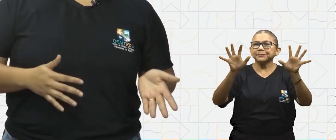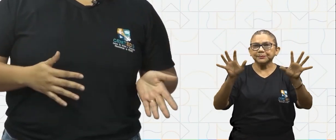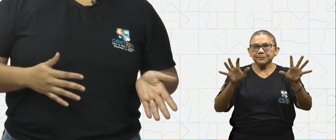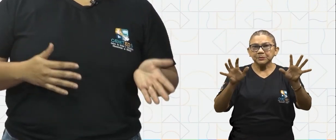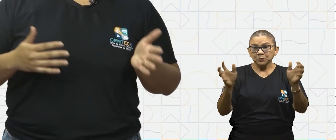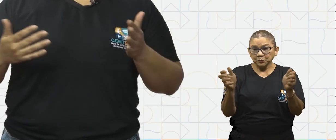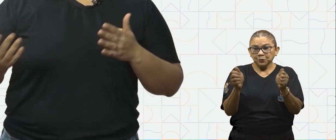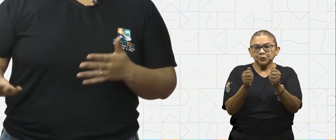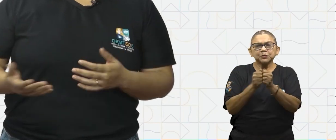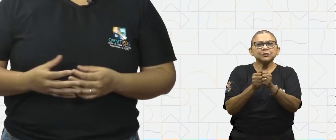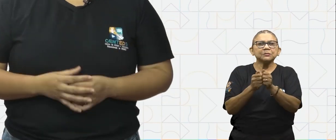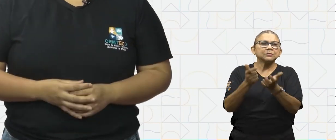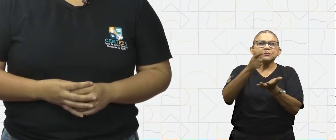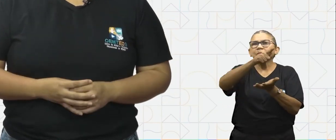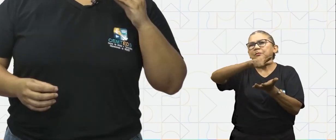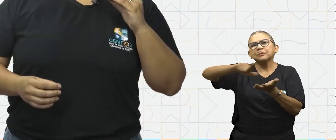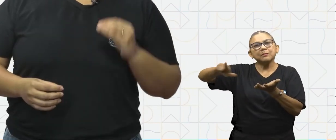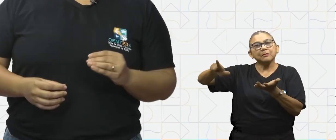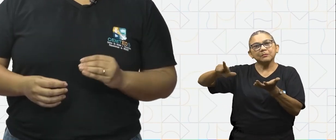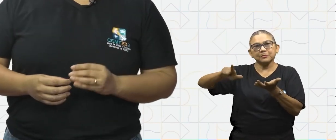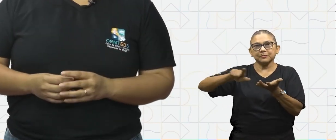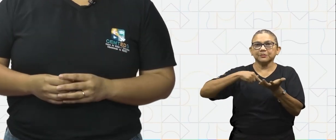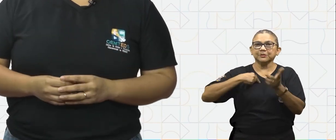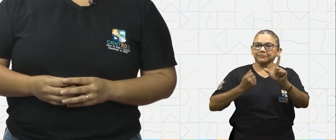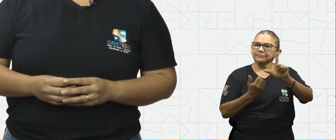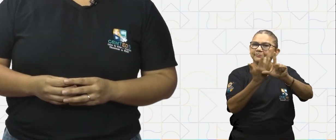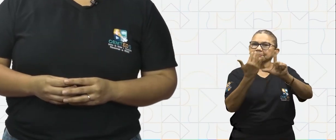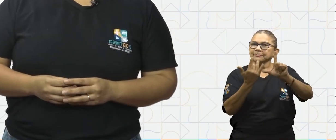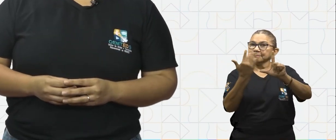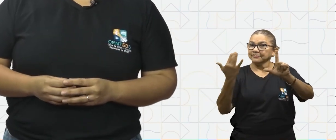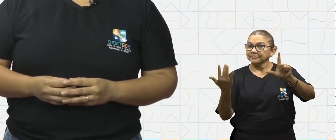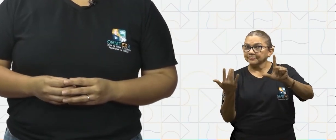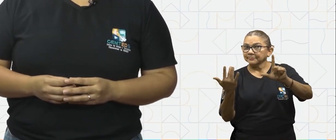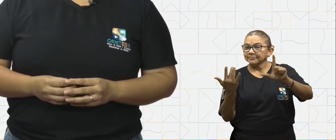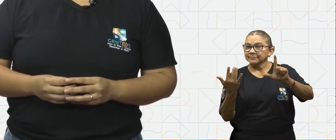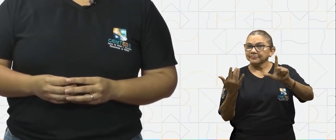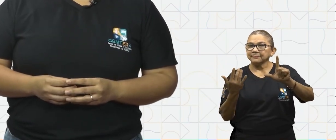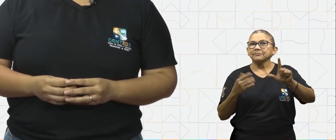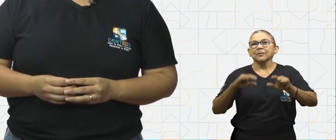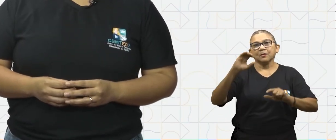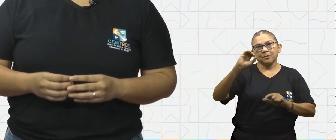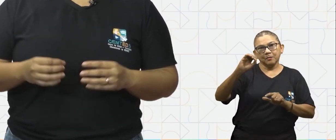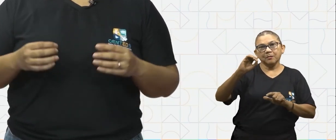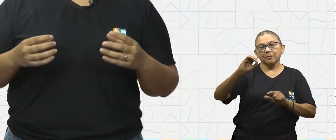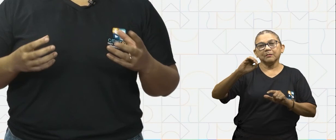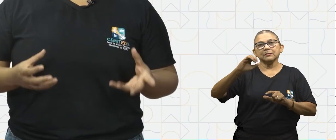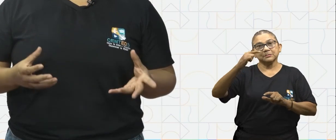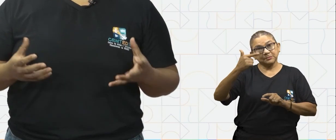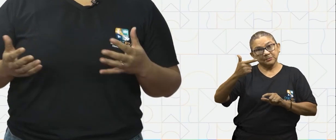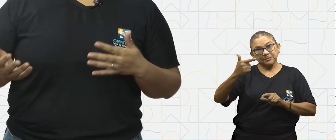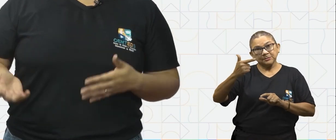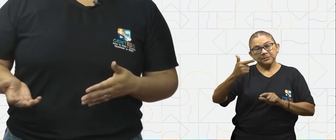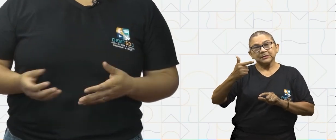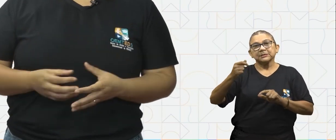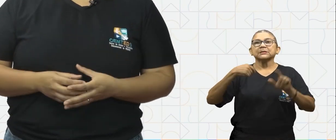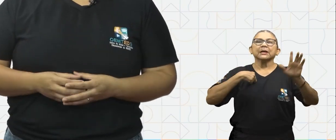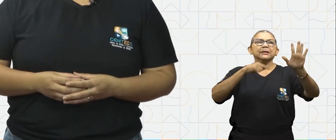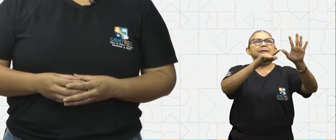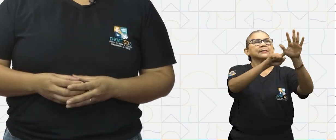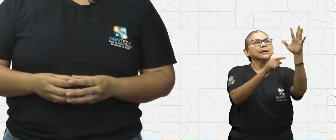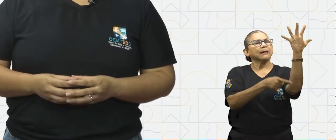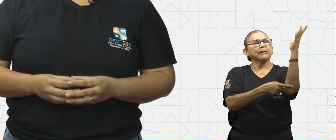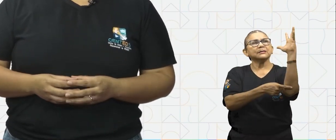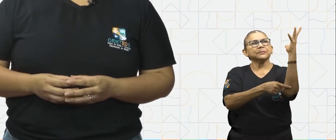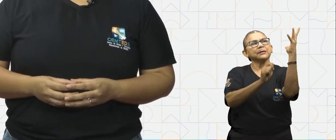gás nitrogênio e gases nobres. O gás oxigênio que utilizamos na respiração vem das plantas e algas